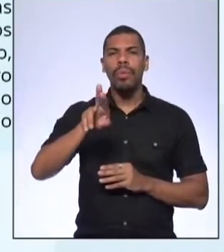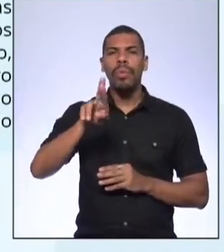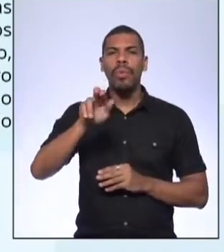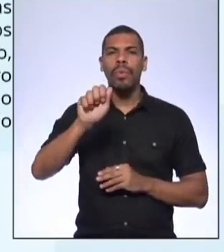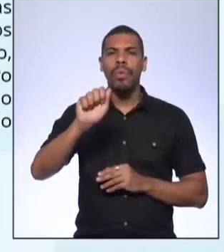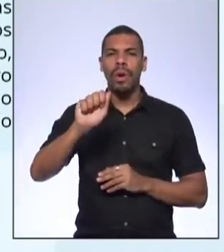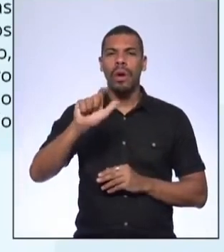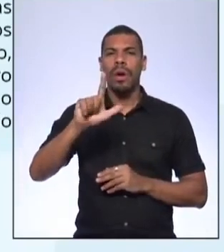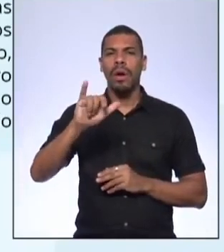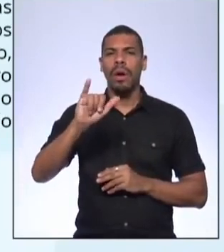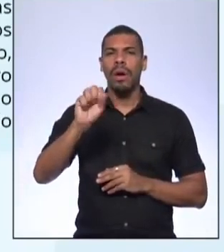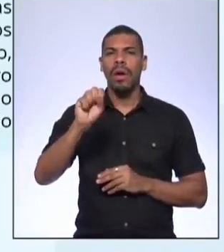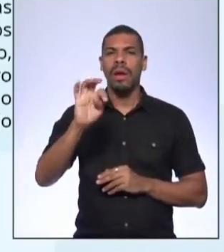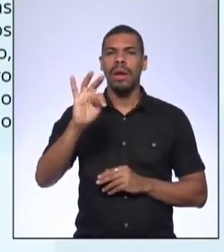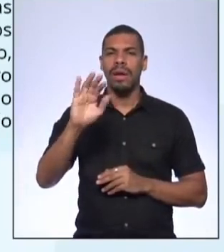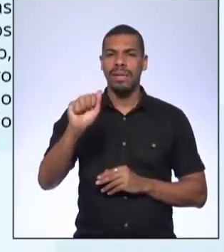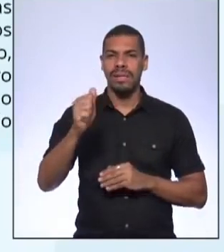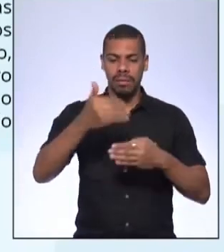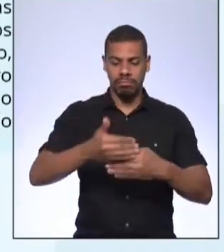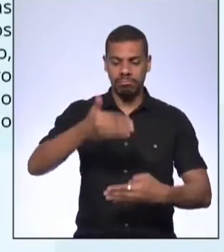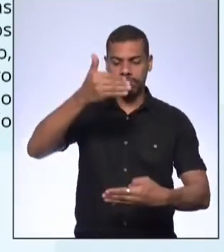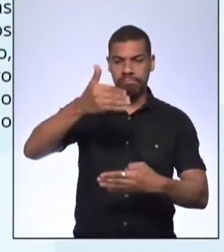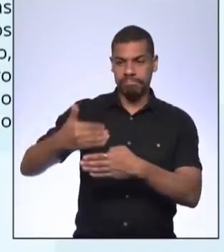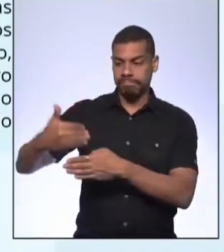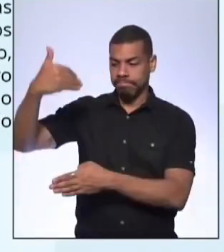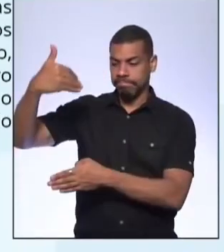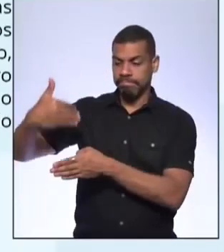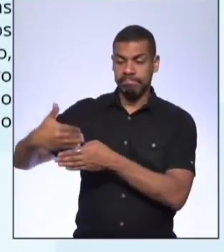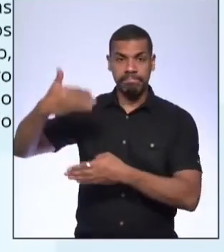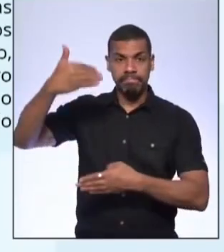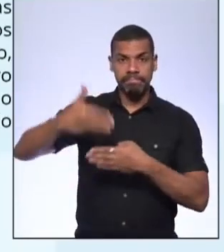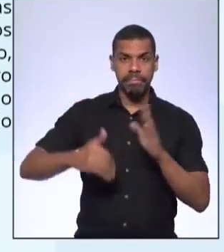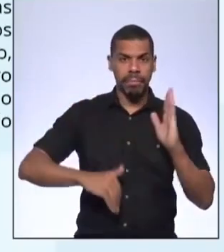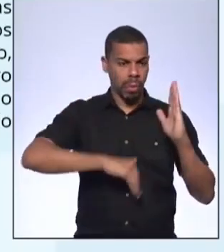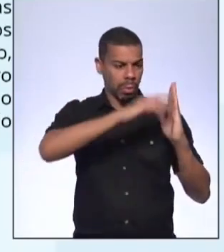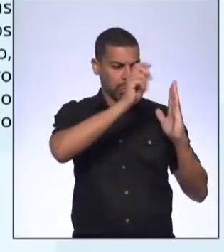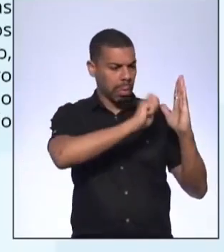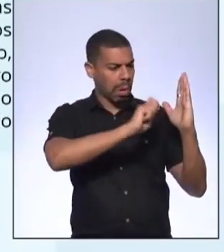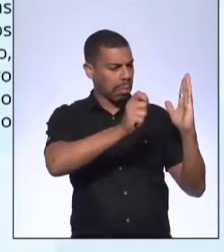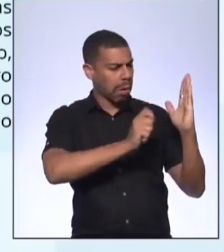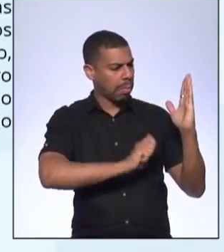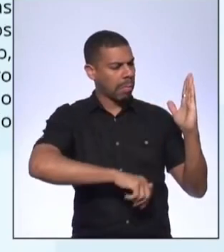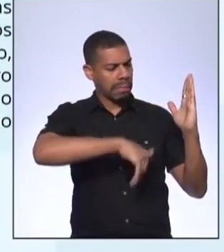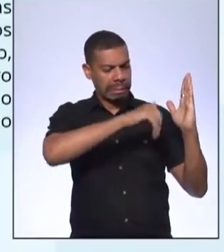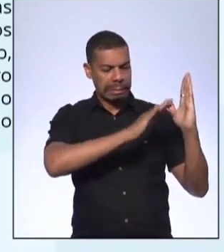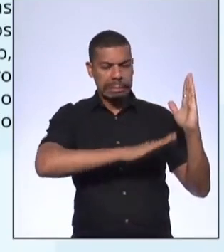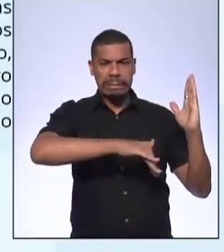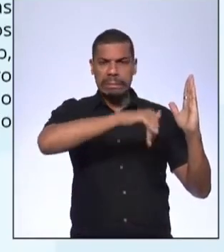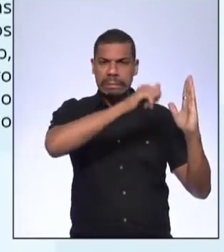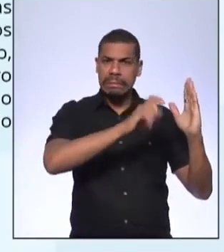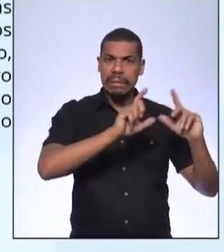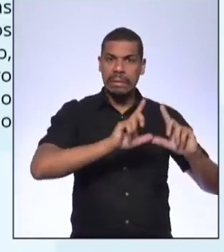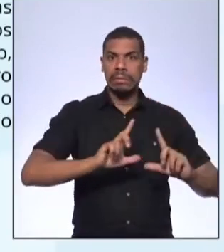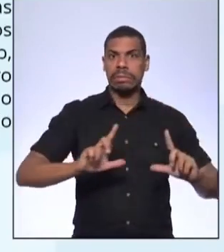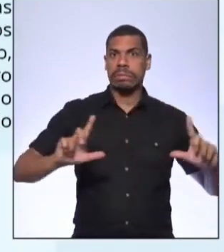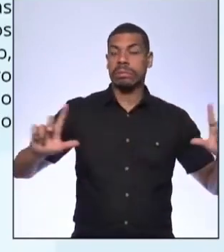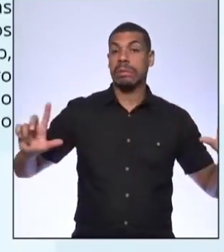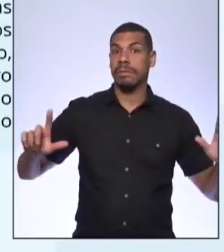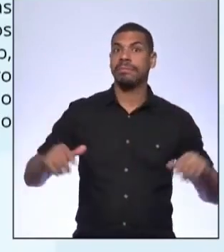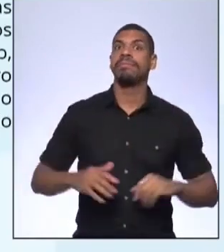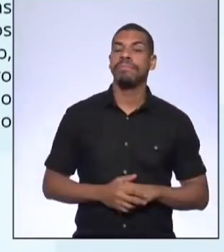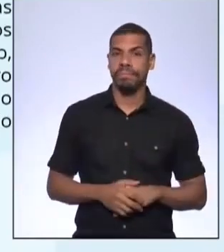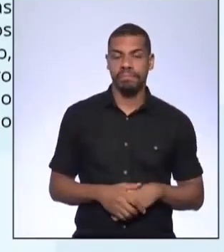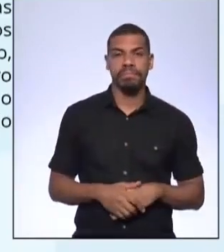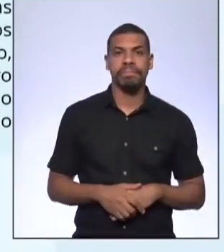muro, parede, né? Então, as obras eram feitas diretamente nas paredes das construções, em uma proporção, ou seja, num tamanho